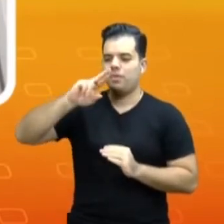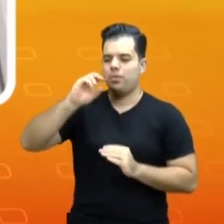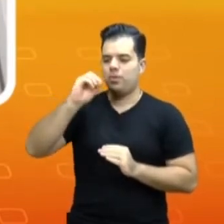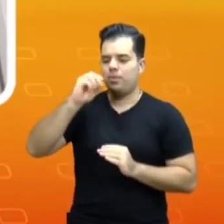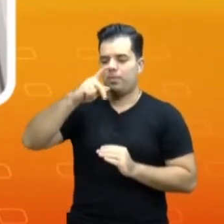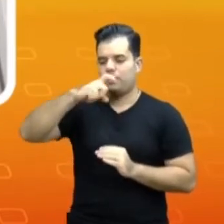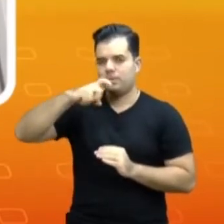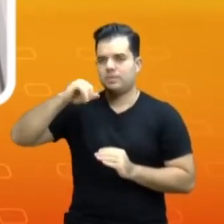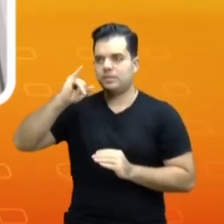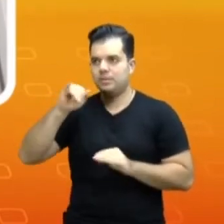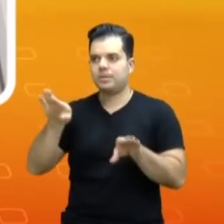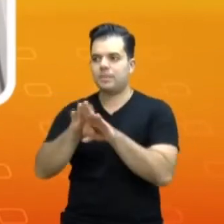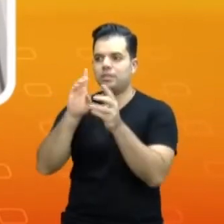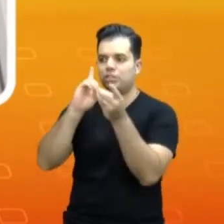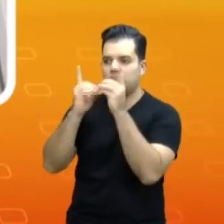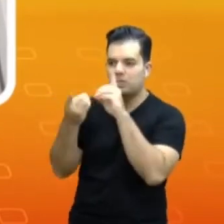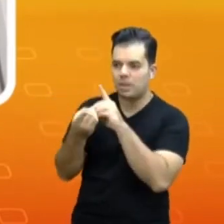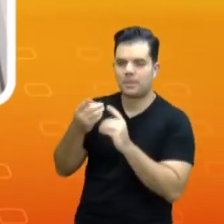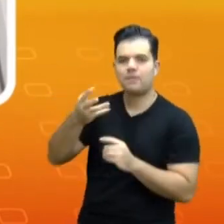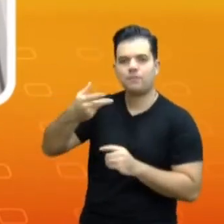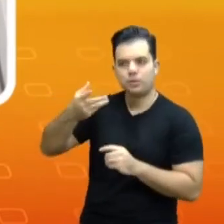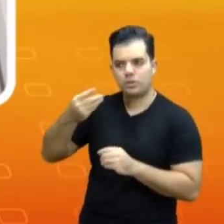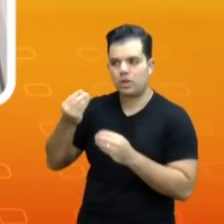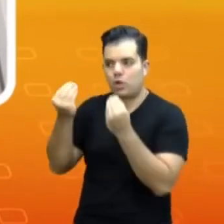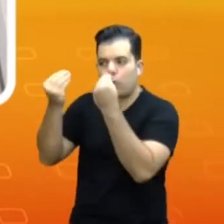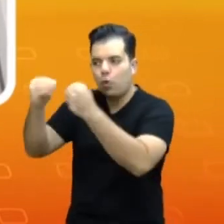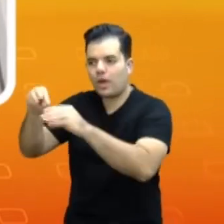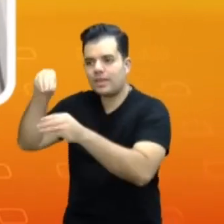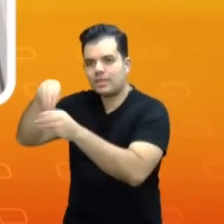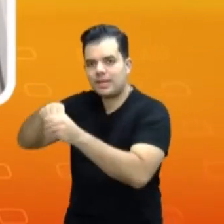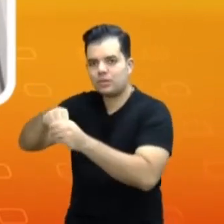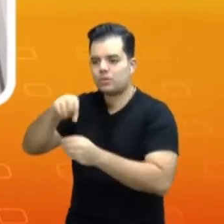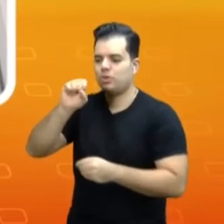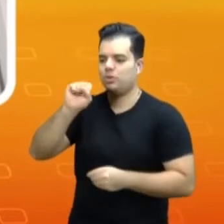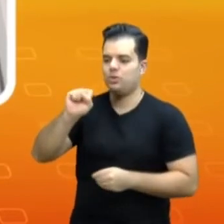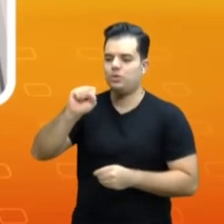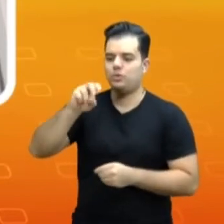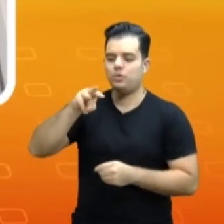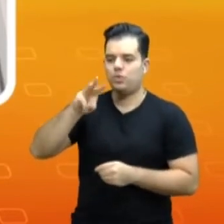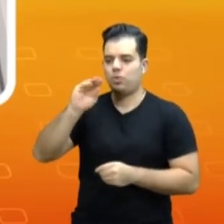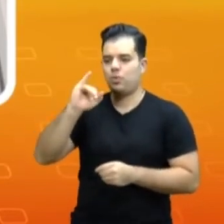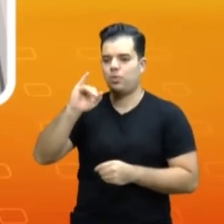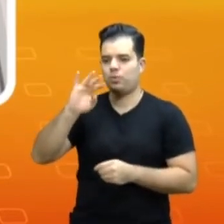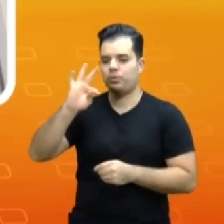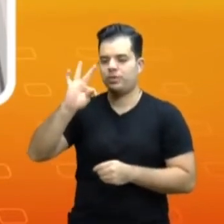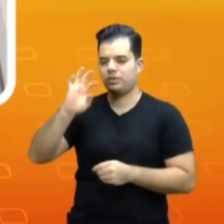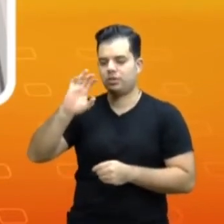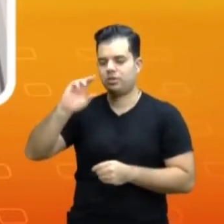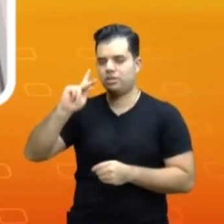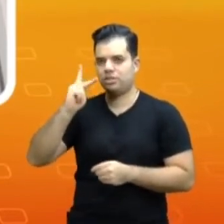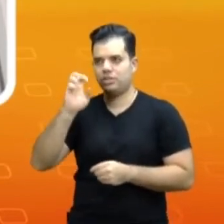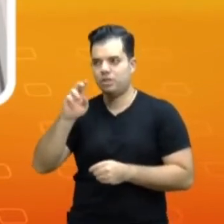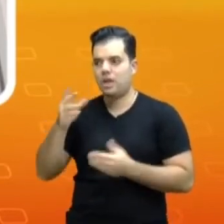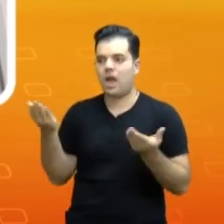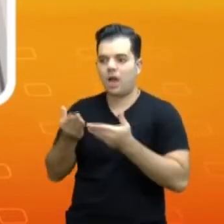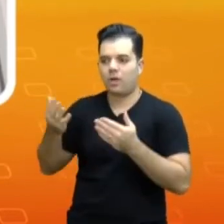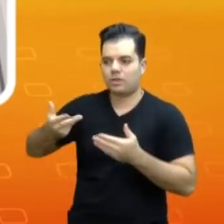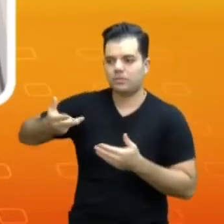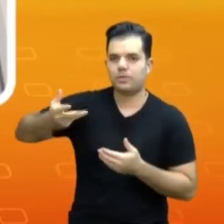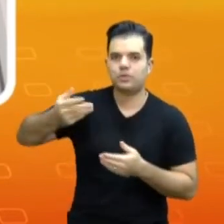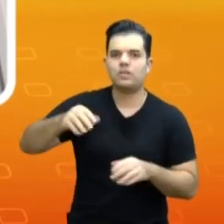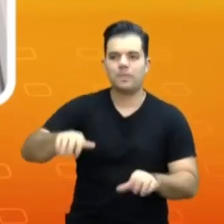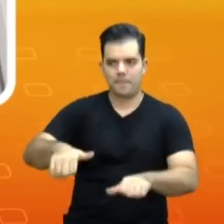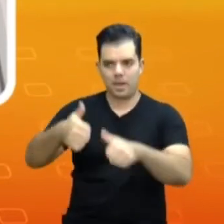dinâmica, essa velocidade é a velocidade que a gente trouxe nessa Olimpíada, e eu acredito muito que a gente vai trazer para as próximas com uma velocidade muito maior e